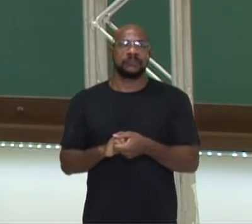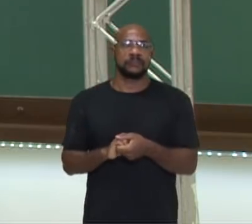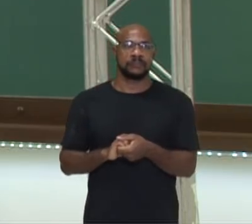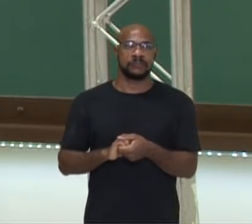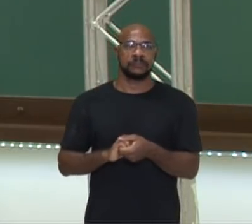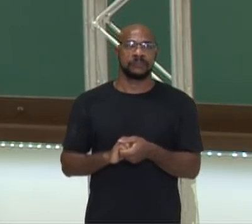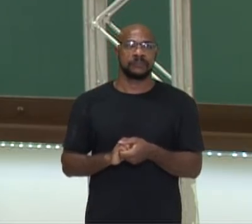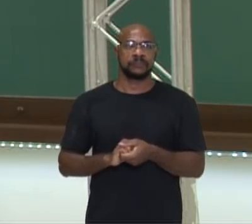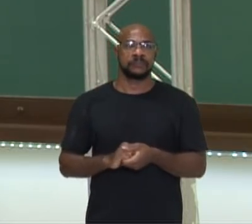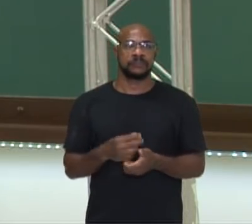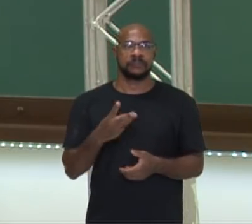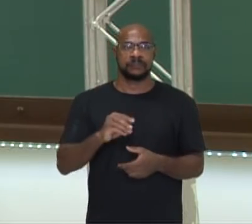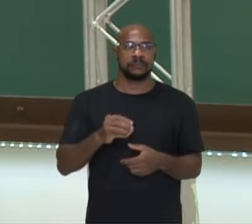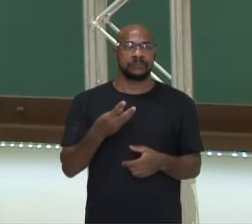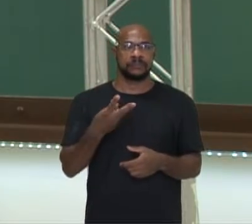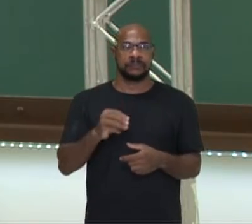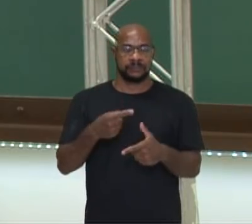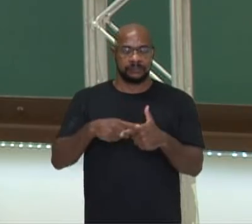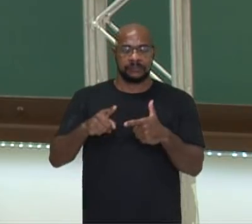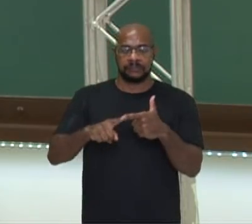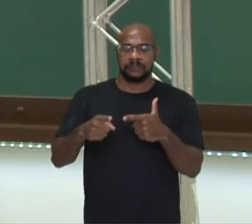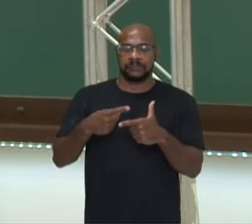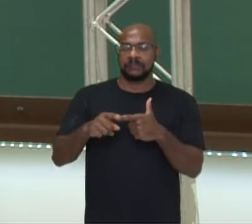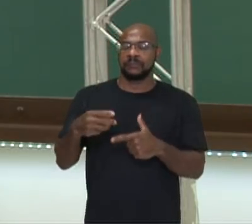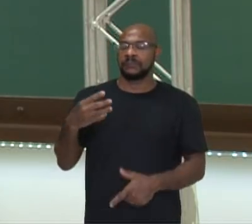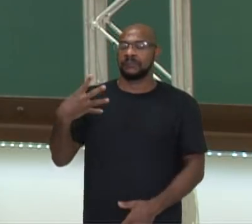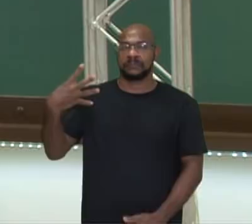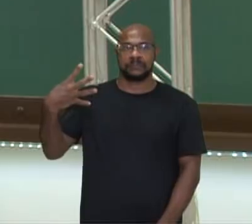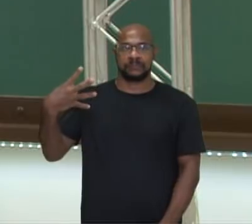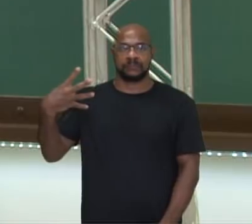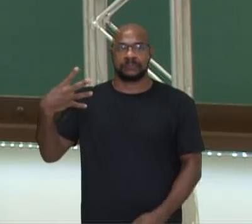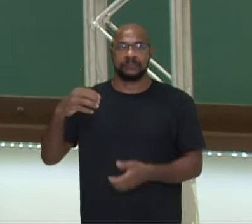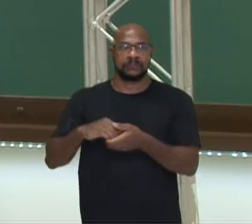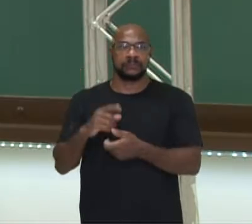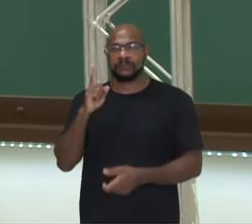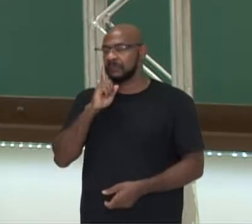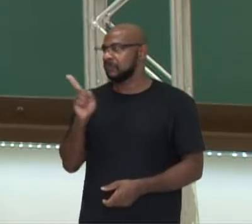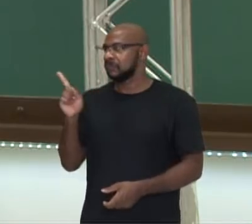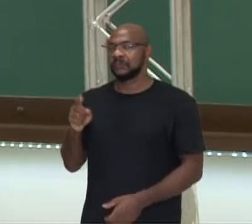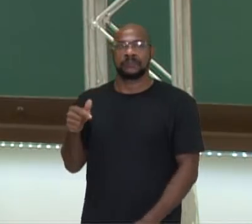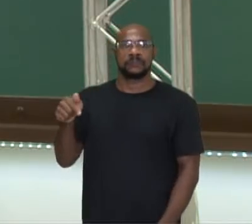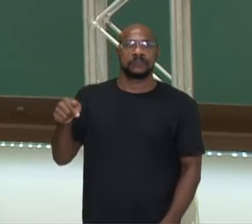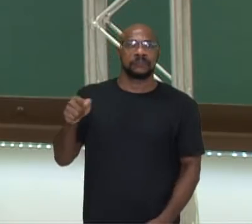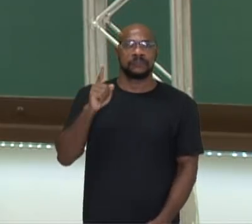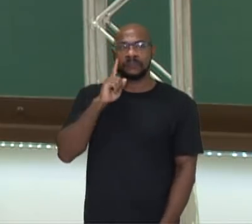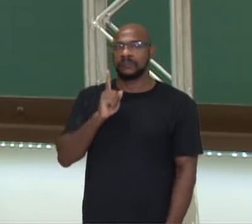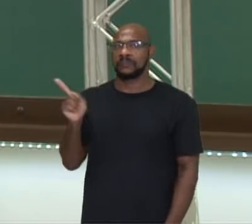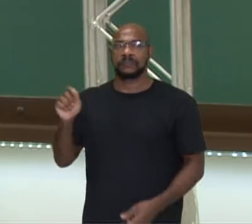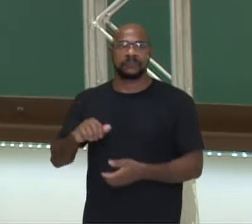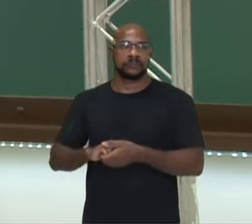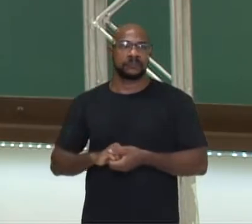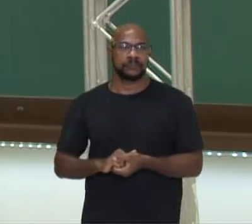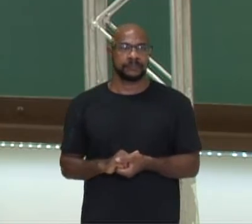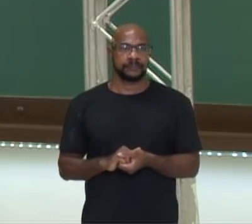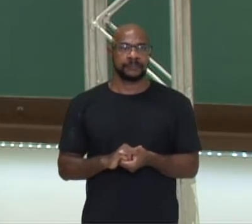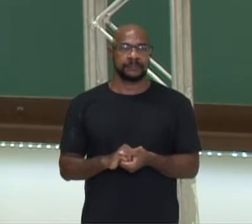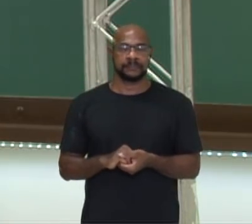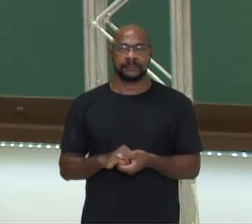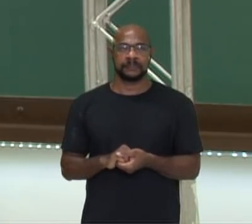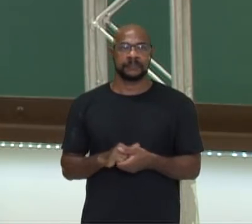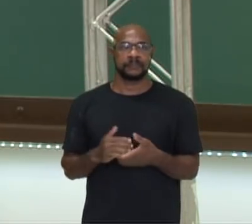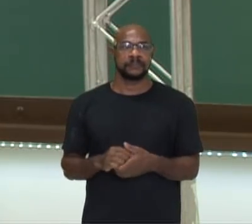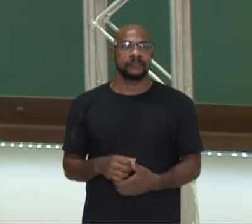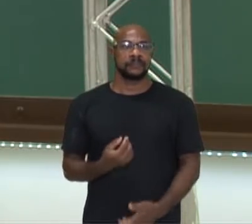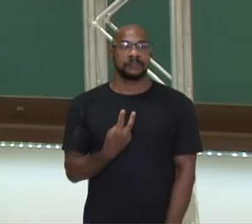7. 7 décimos vezes 4, 28 décimos. Para 30 sobram 2 décimos.